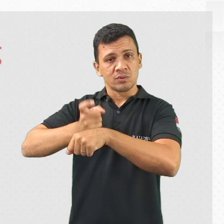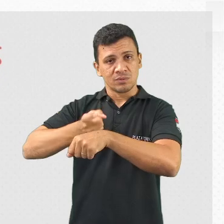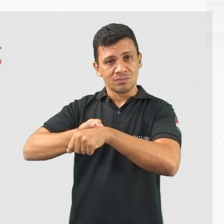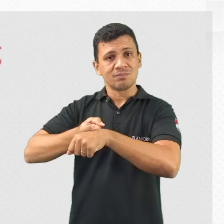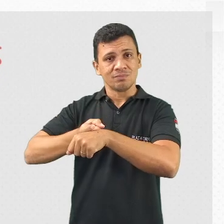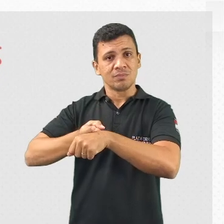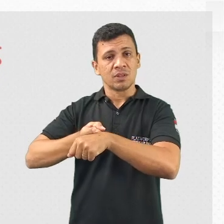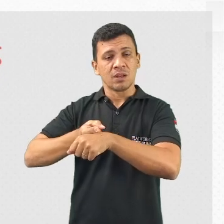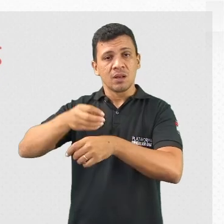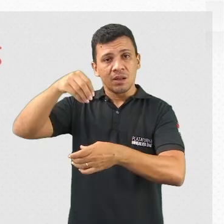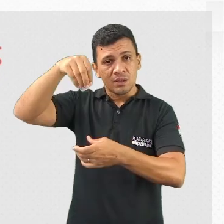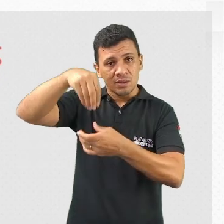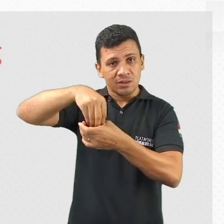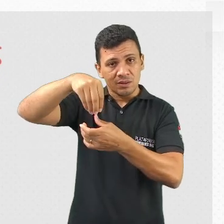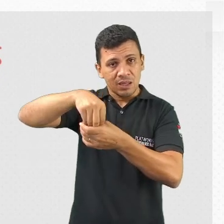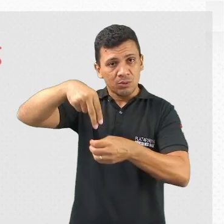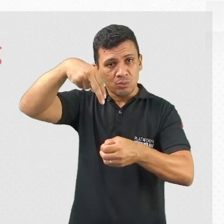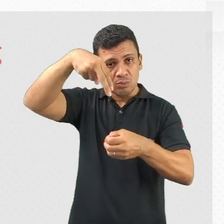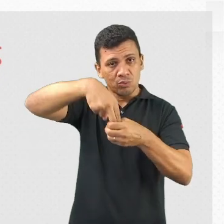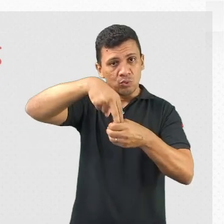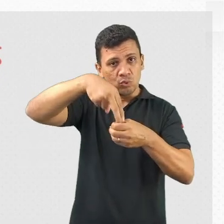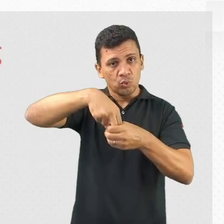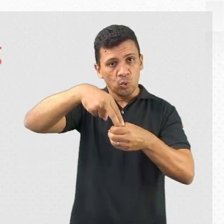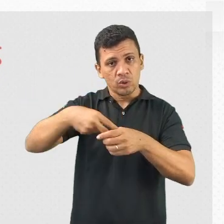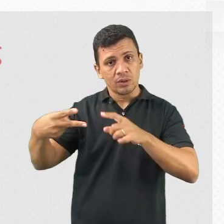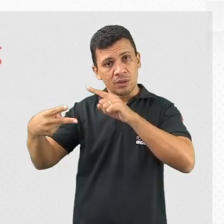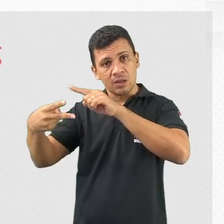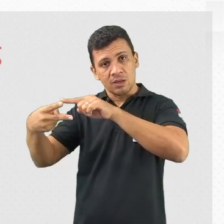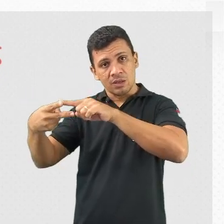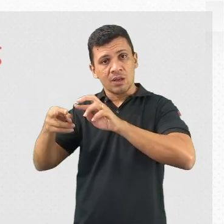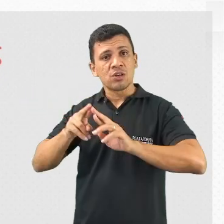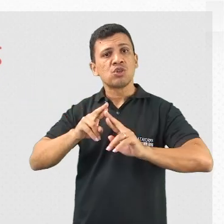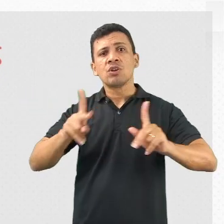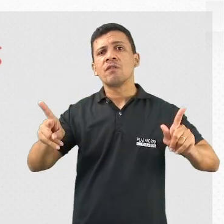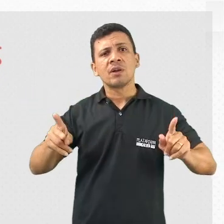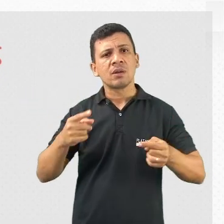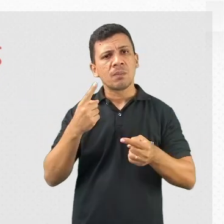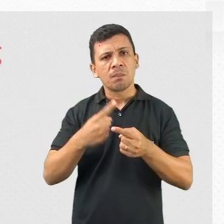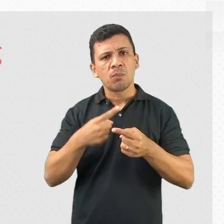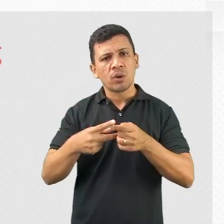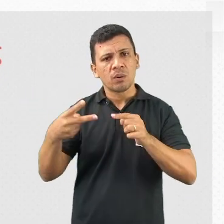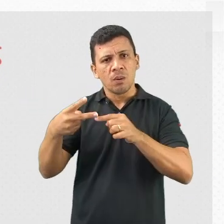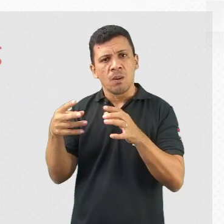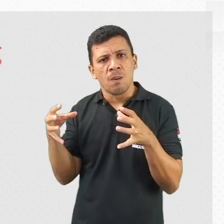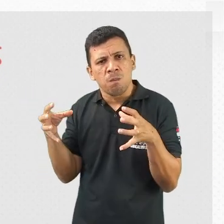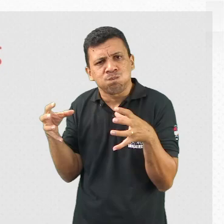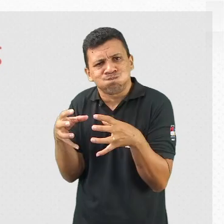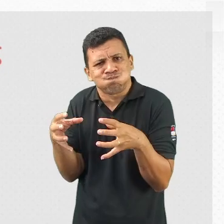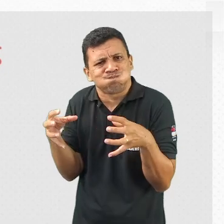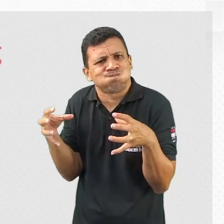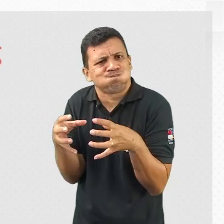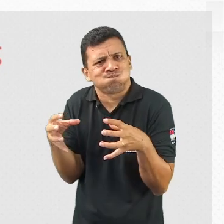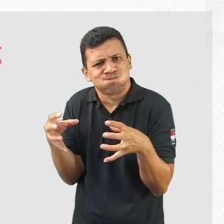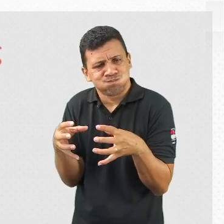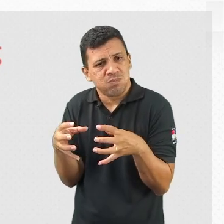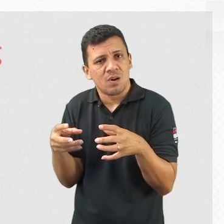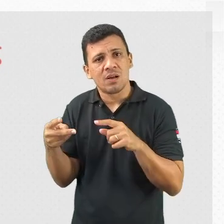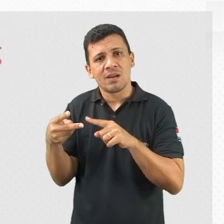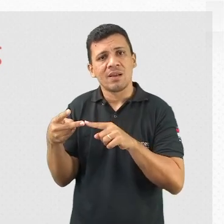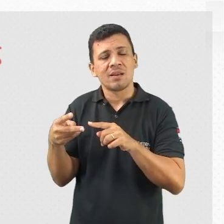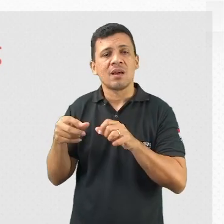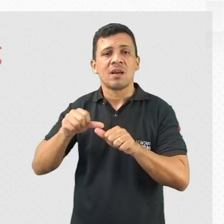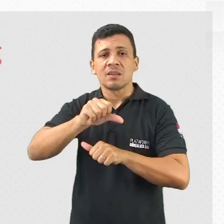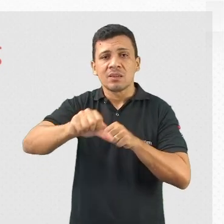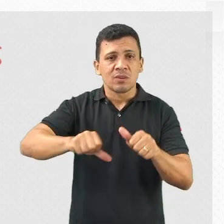O núcleo interno, ele se diferencia do núcleo externo porque a pressão nele é tão alta que ele se